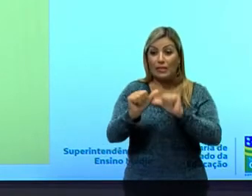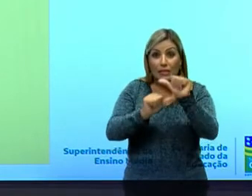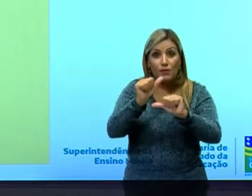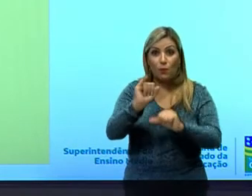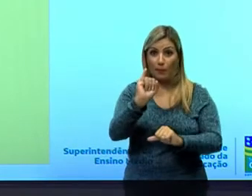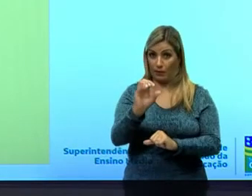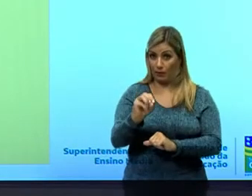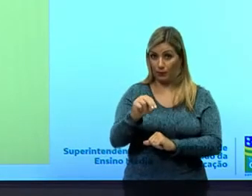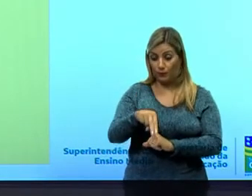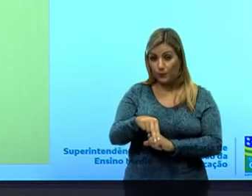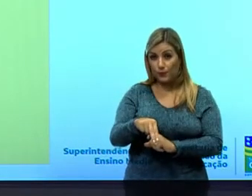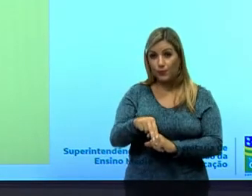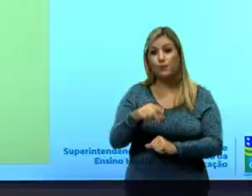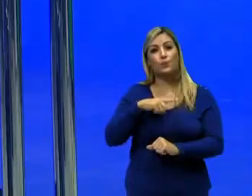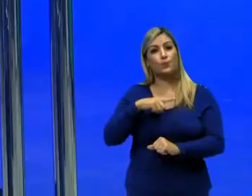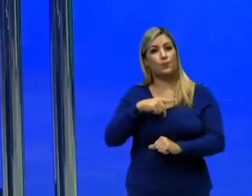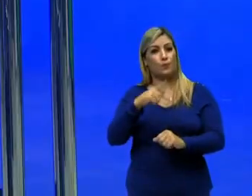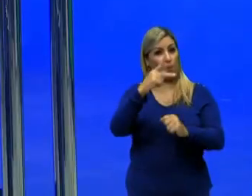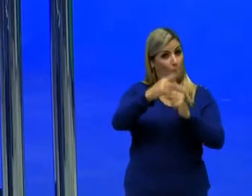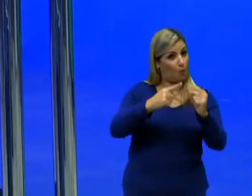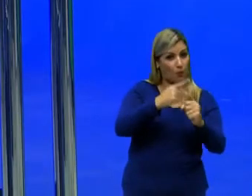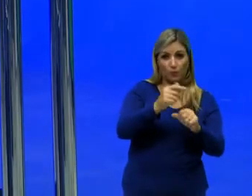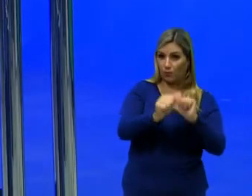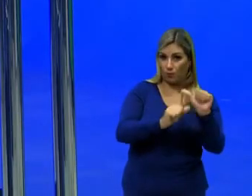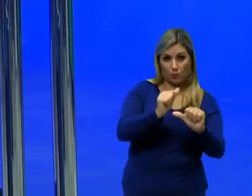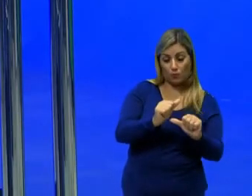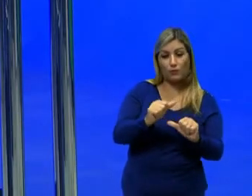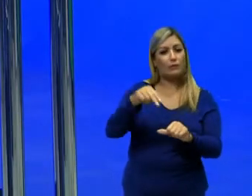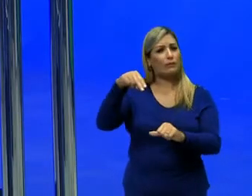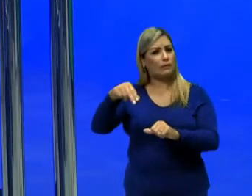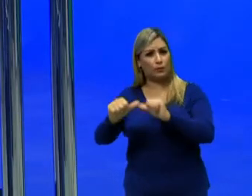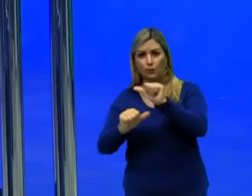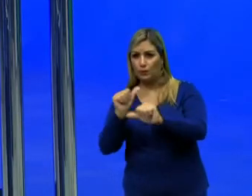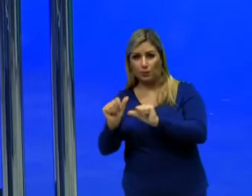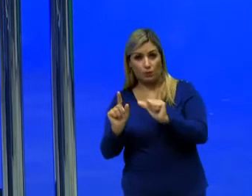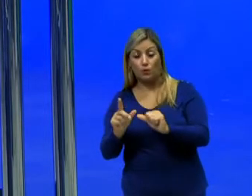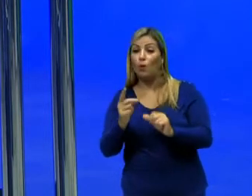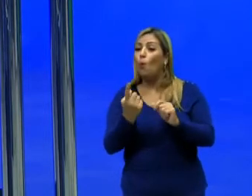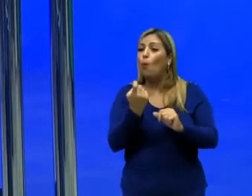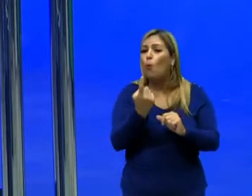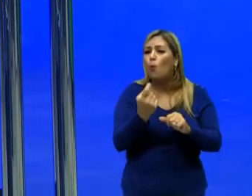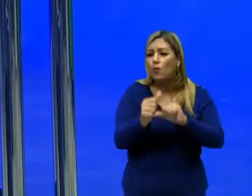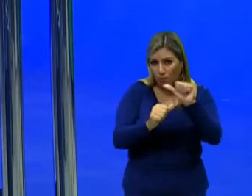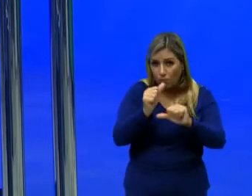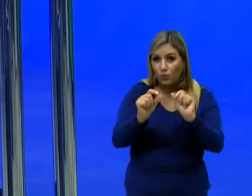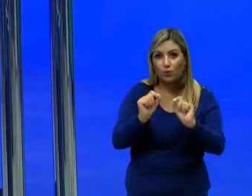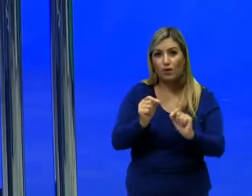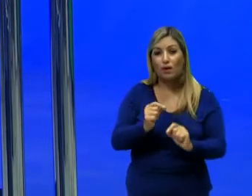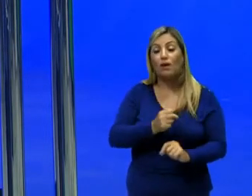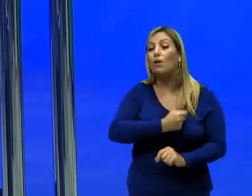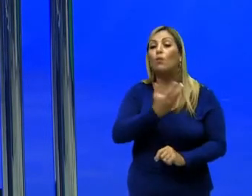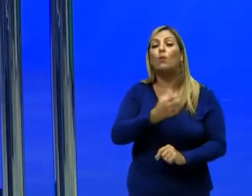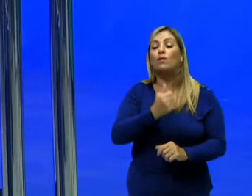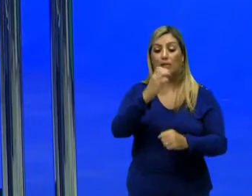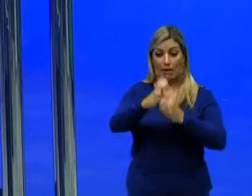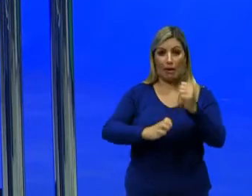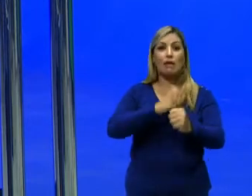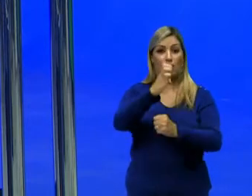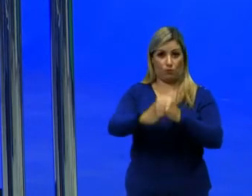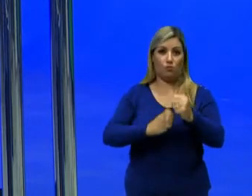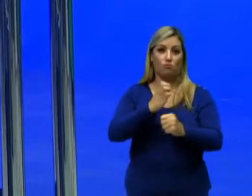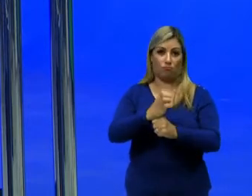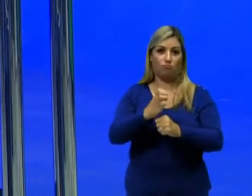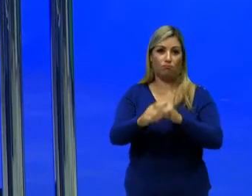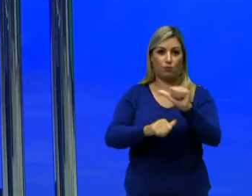torna o ion prótons não mudam nêutrons não mudam o que única coisa que vai mudar vai ser a quantidade de elétrons